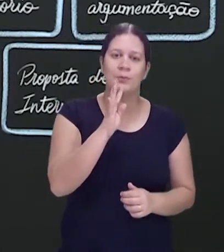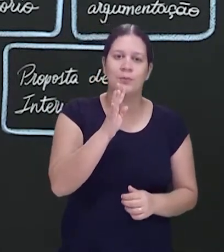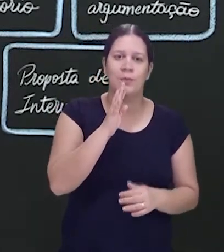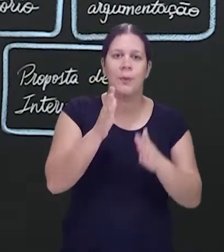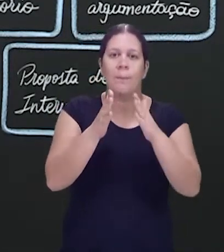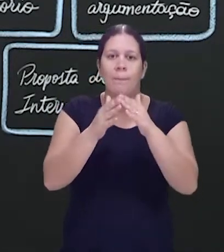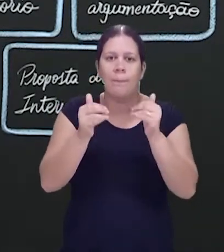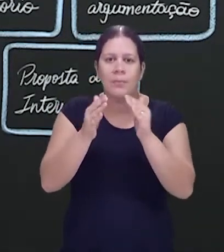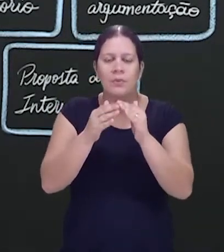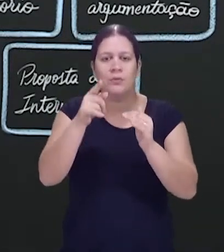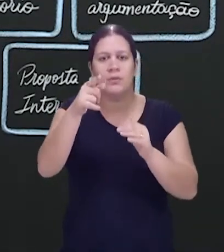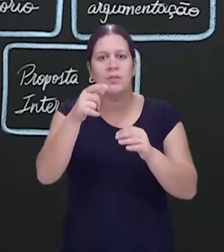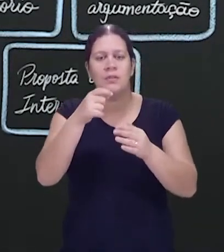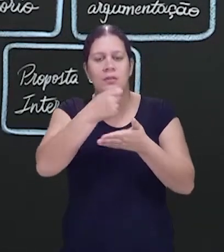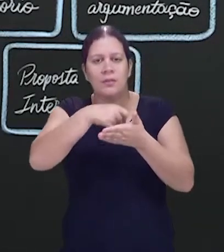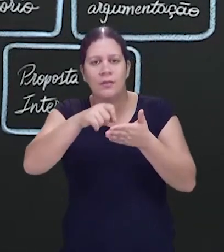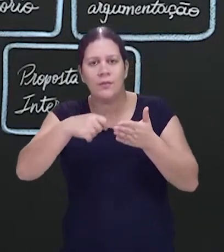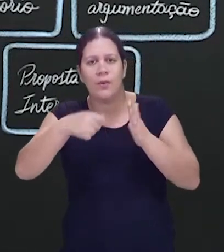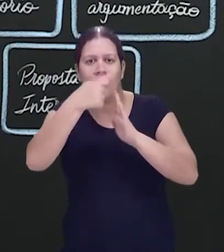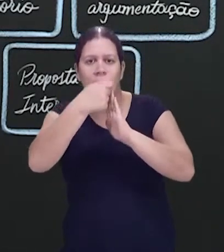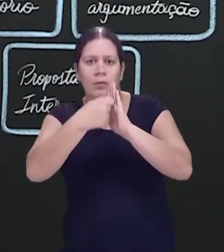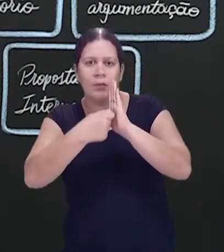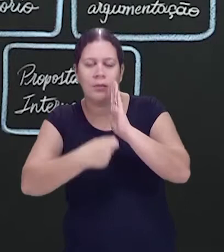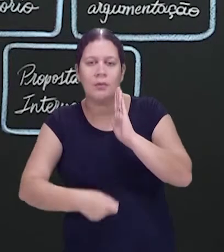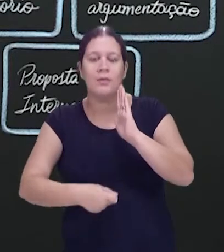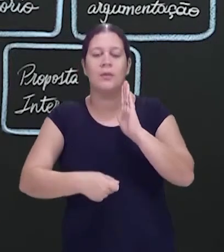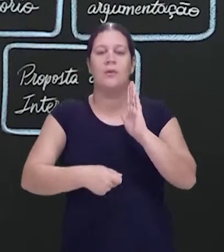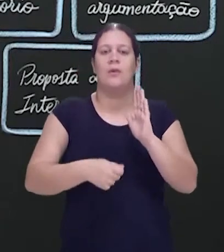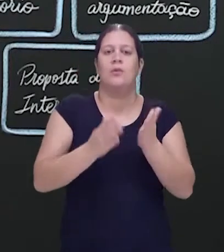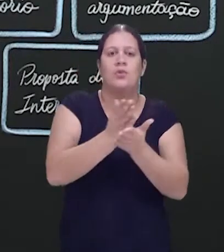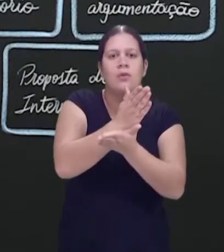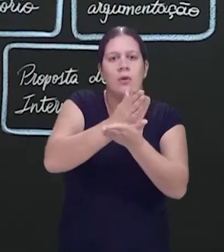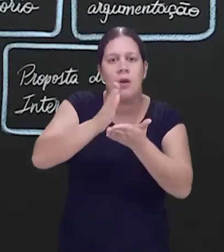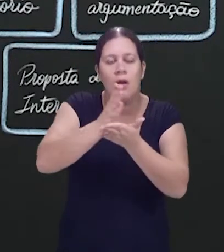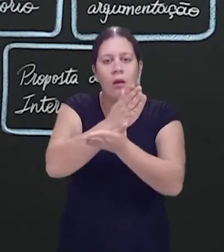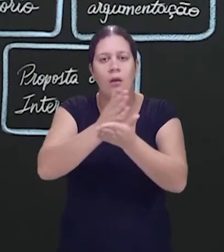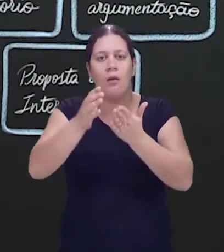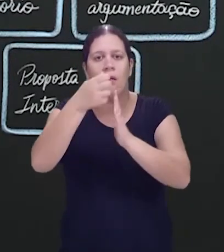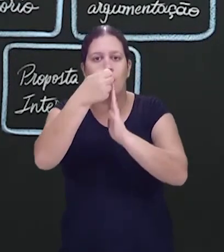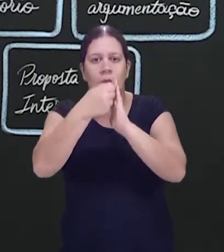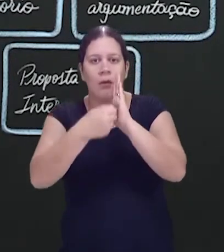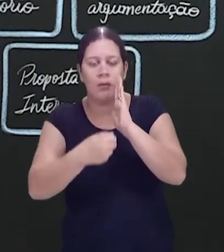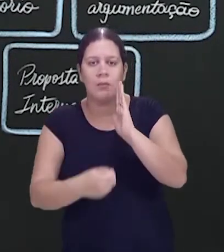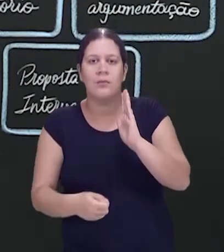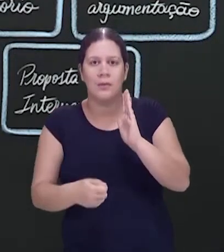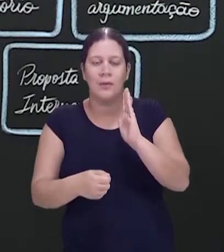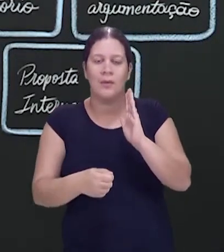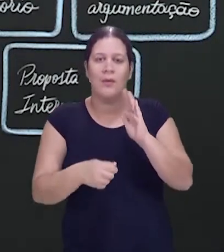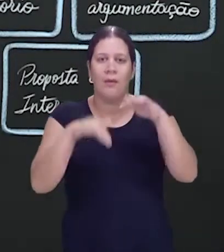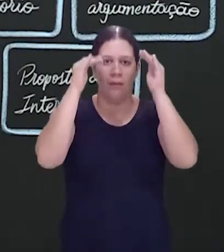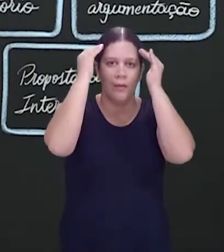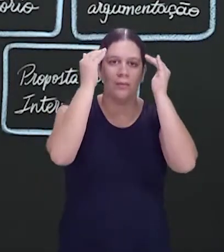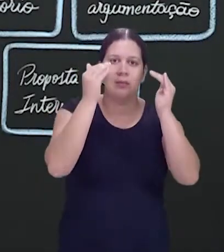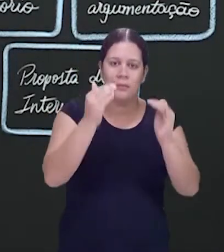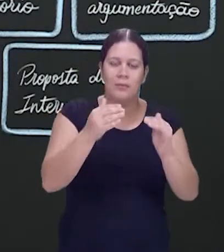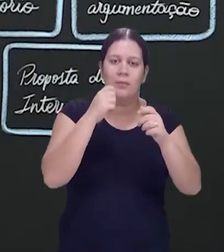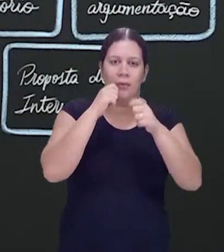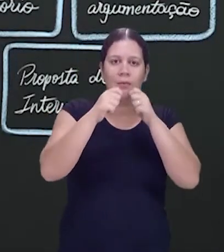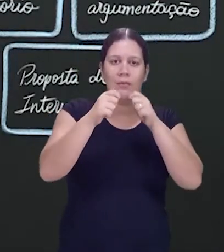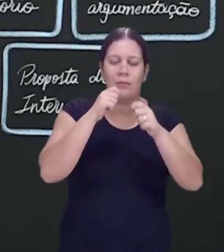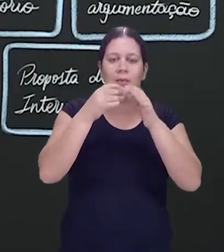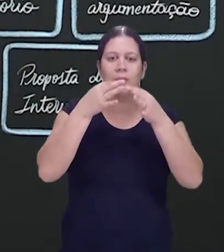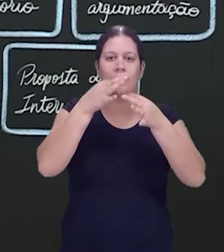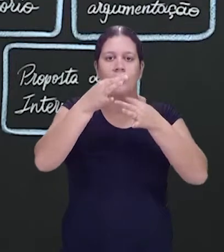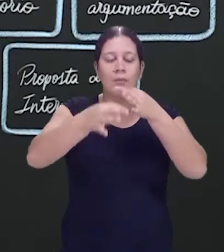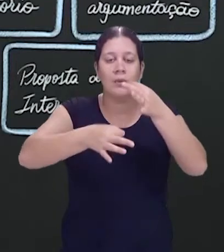reconhecê-lo quando alguém pede para você escrever uma redação, porque comumente a redação segue esse formato dissertativo ou